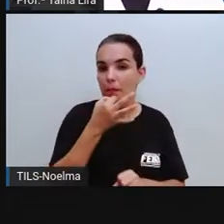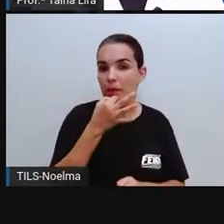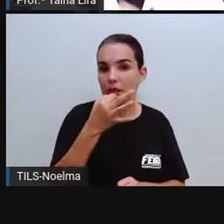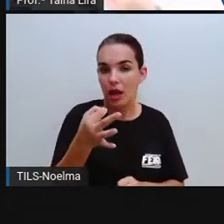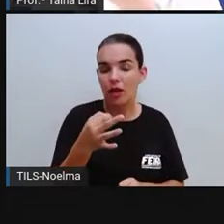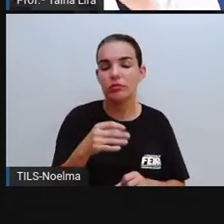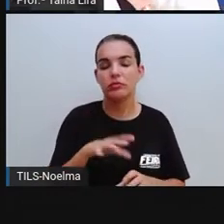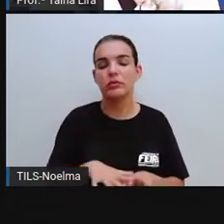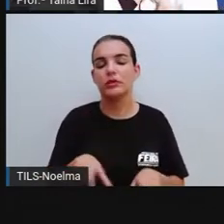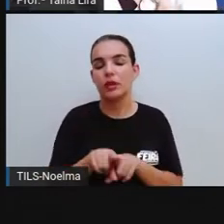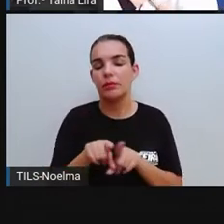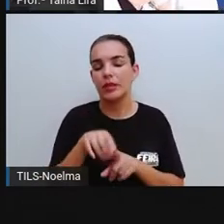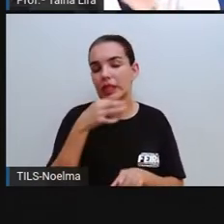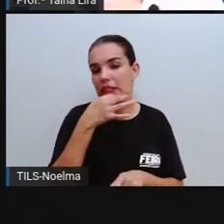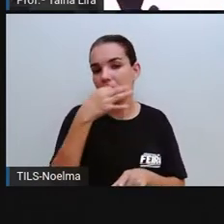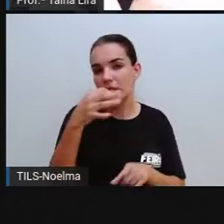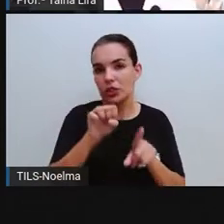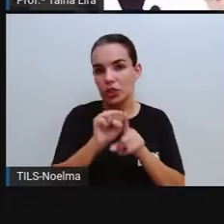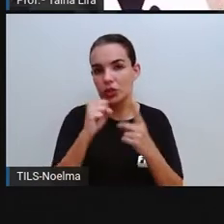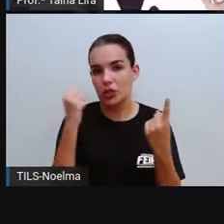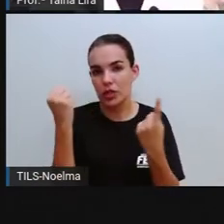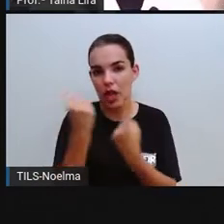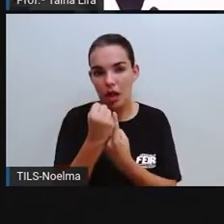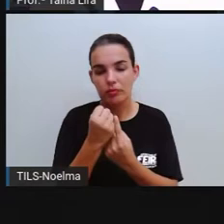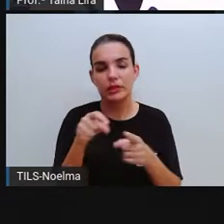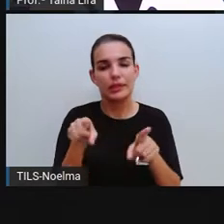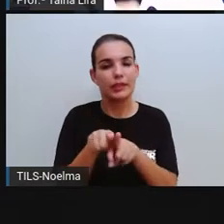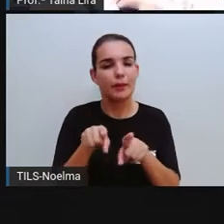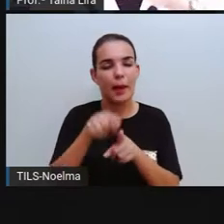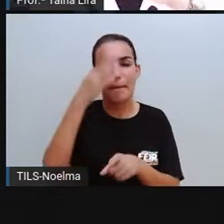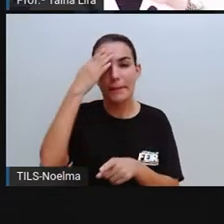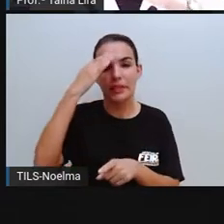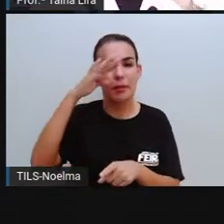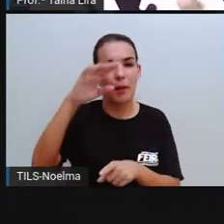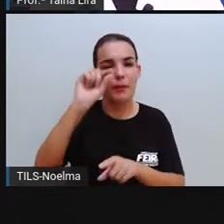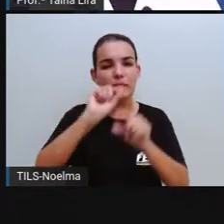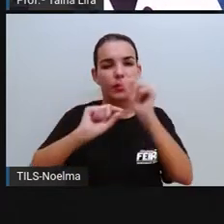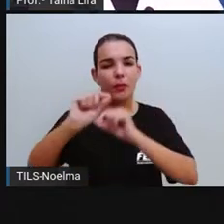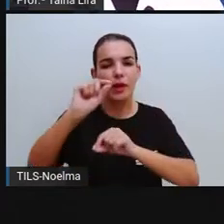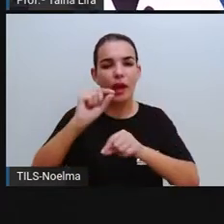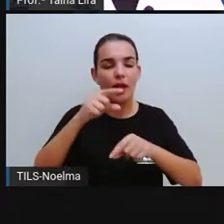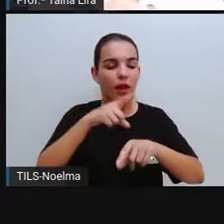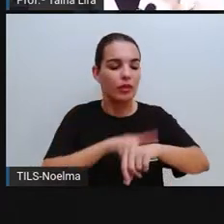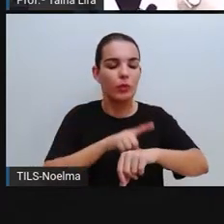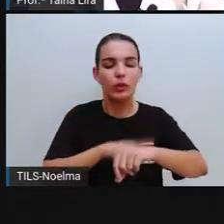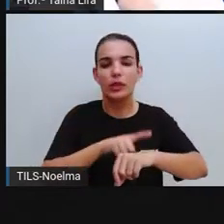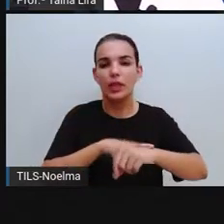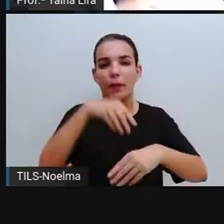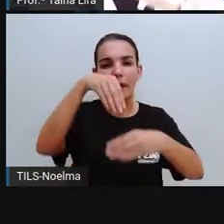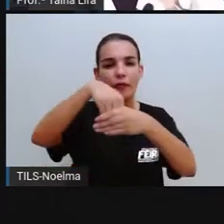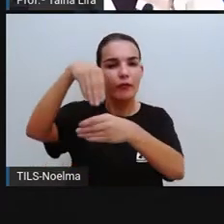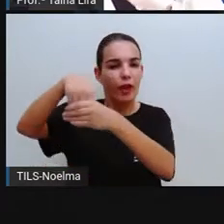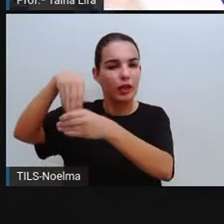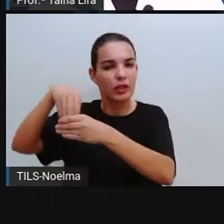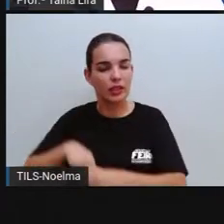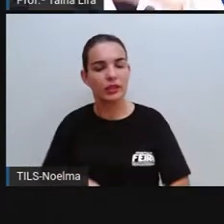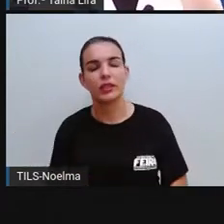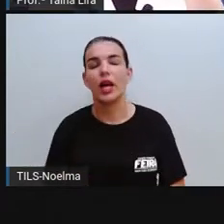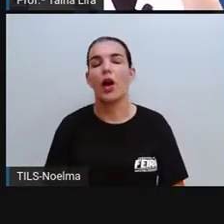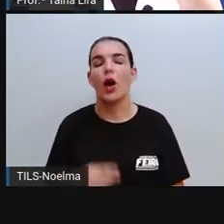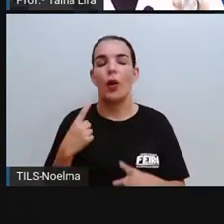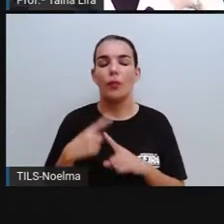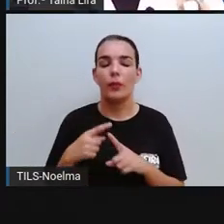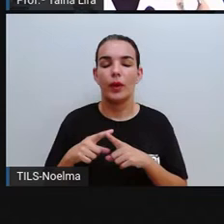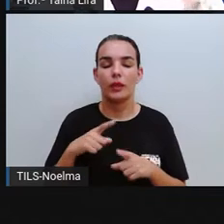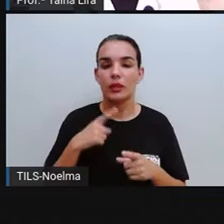crítica social, principalmente aí nas épocas mesmo de eleição, né? Onde os